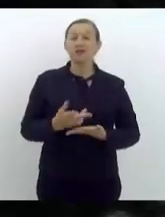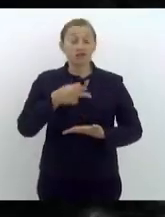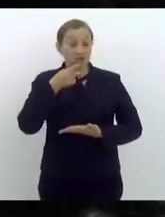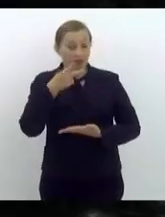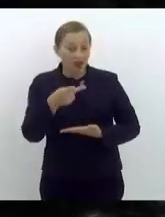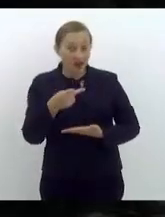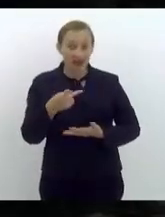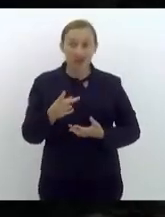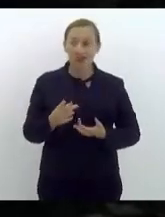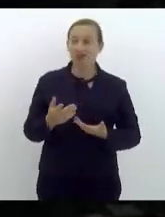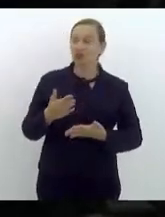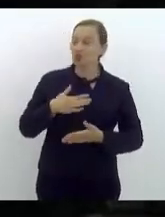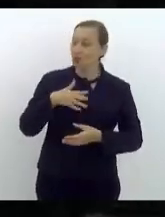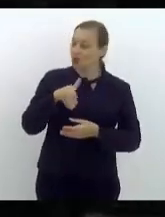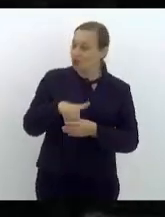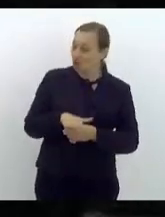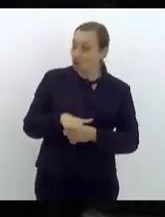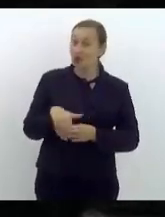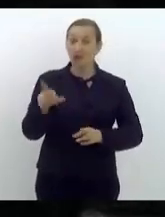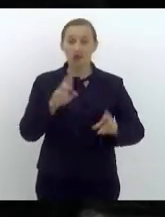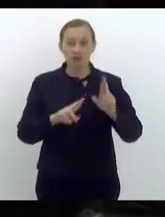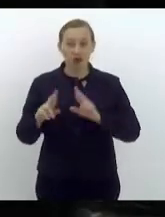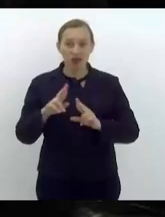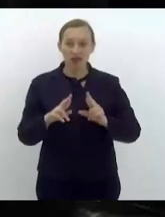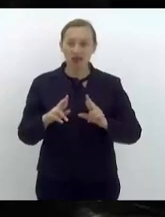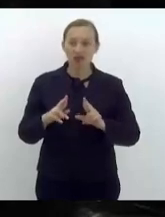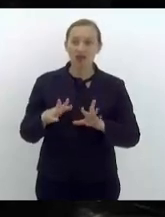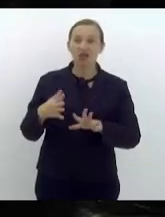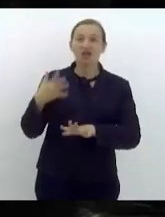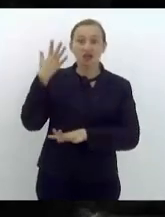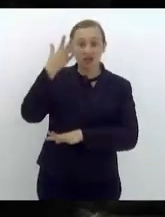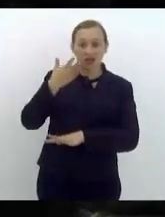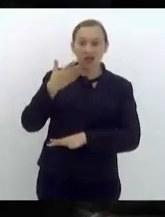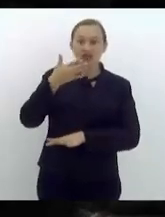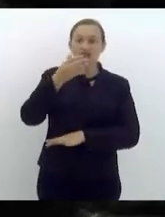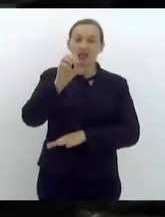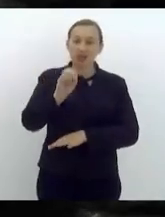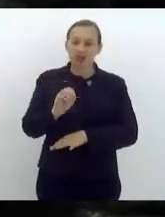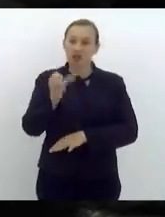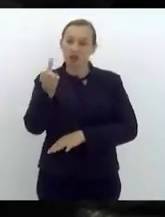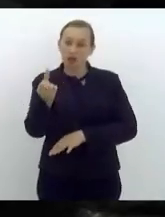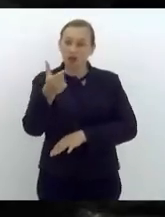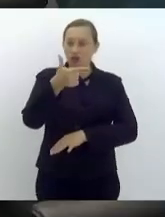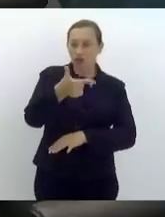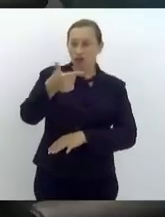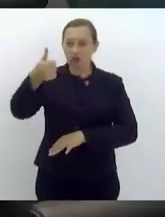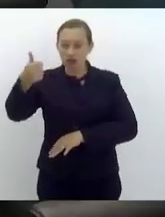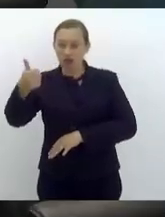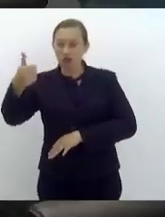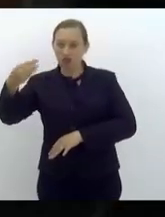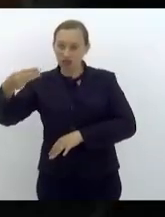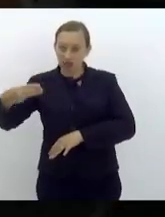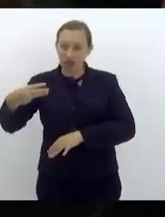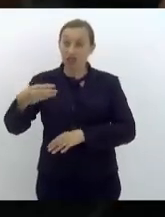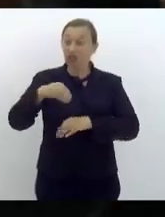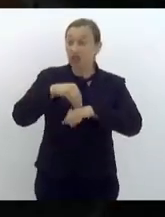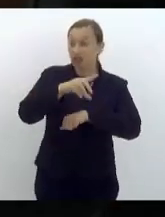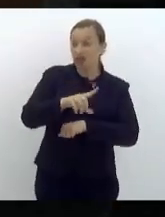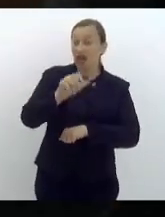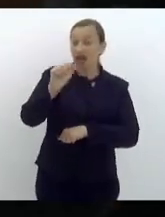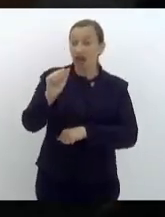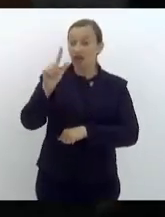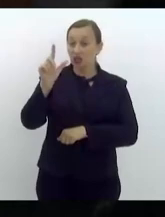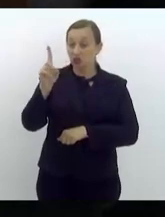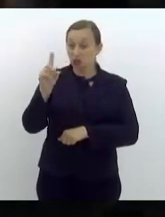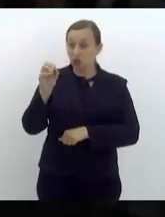falar a respeito do meu voto com relação à mensagem 06 de 2023, que trata da indicação do Adolfo